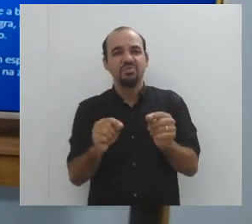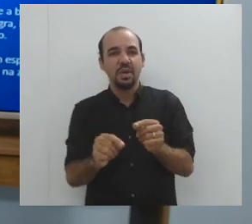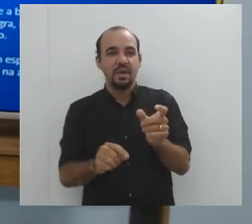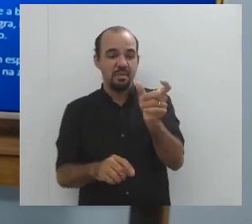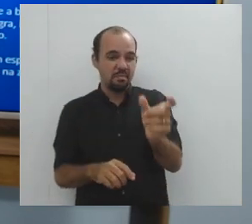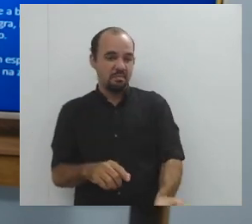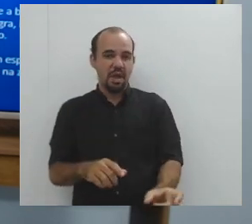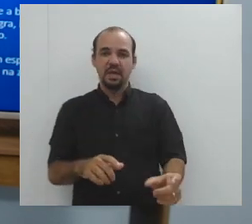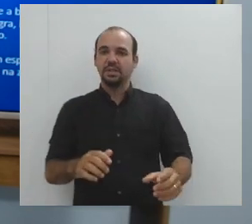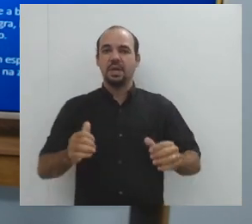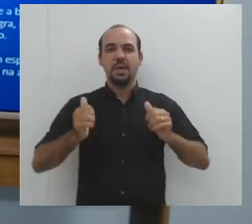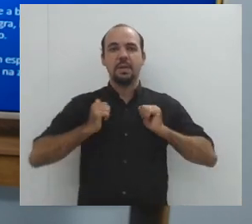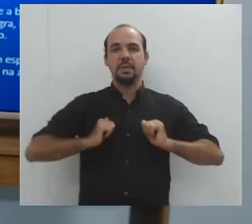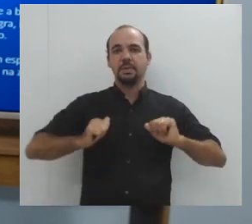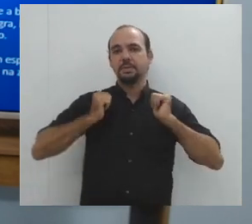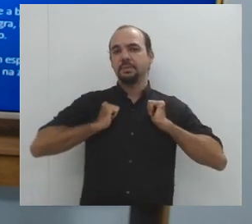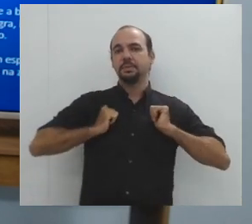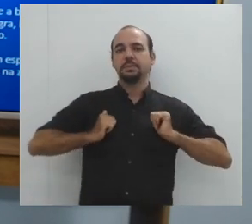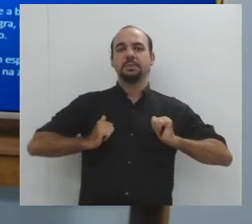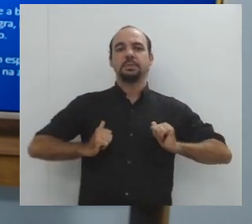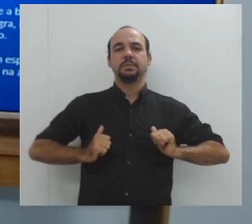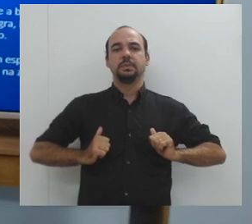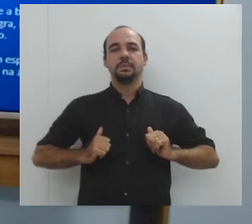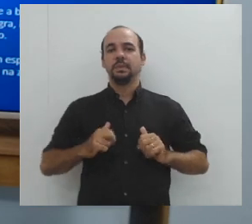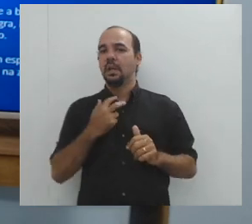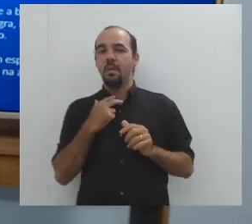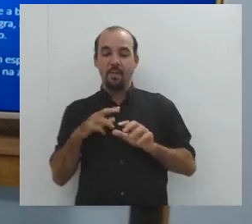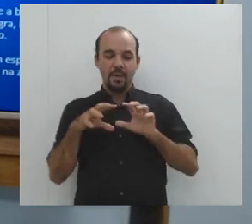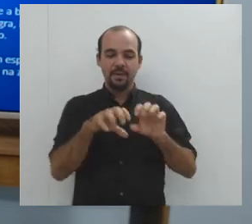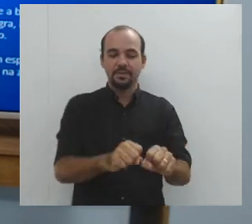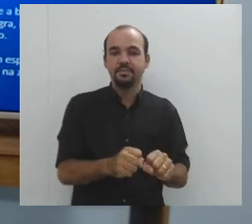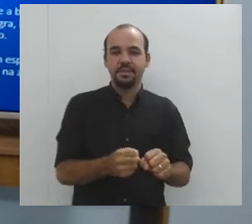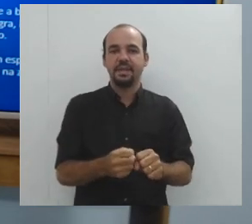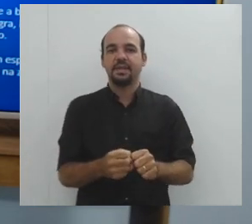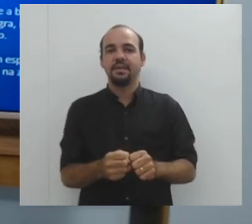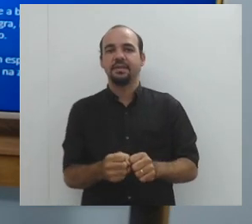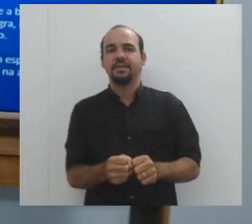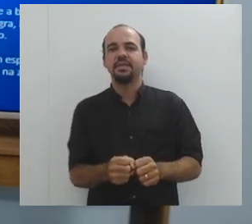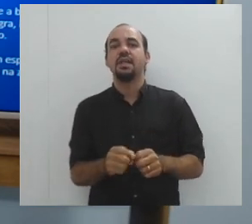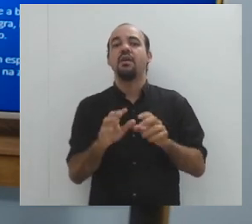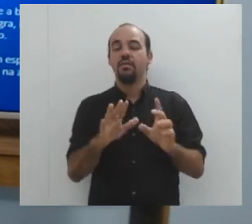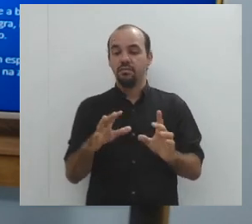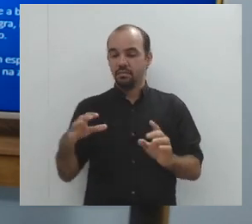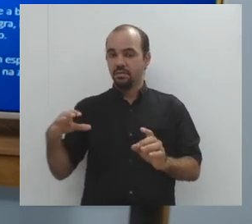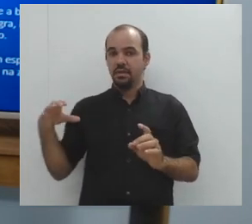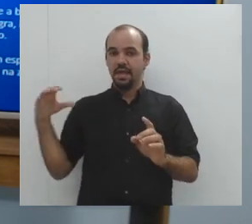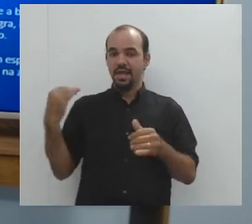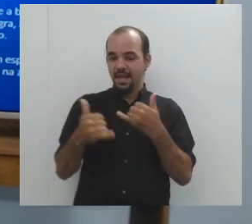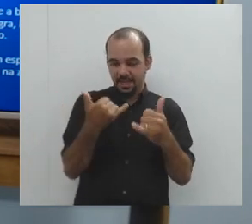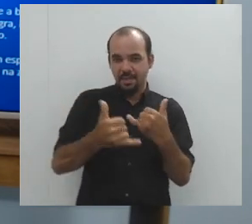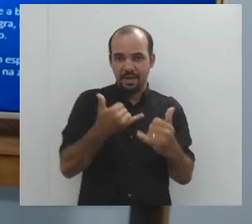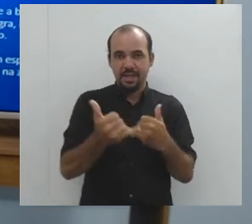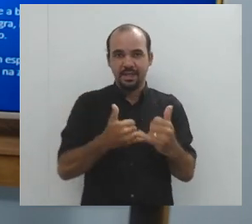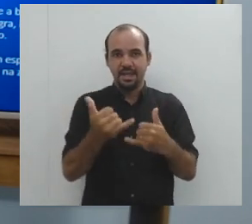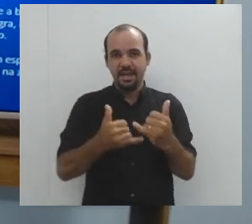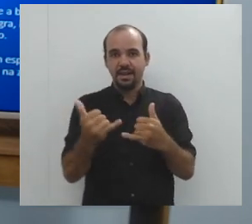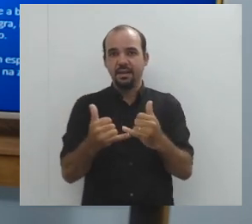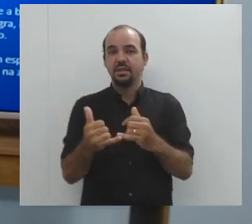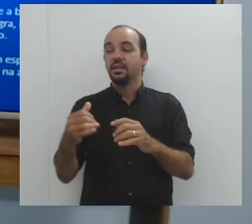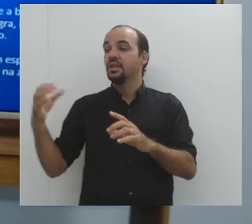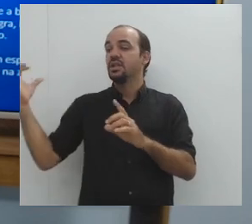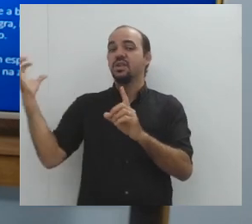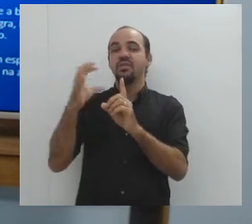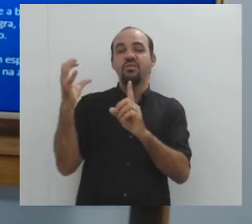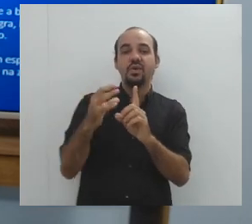à questão dos negros, a questão do quilombo, onde era esse refúgio, fazendo a analogia.